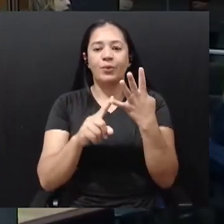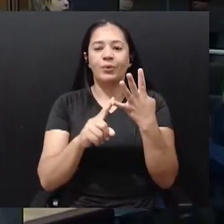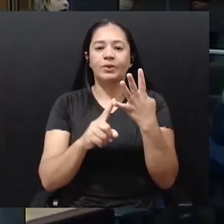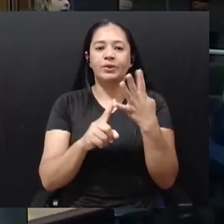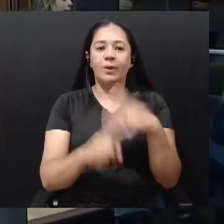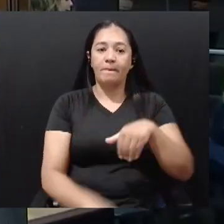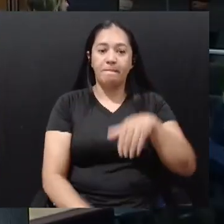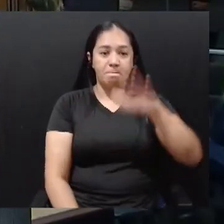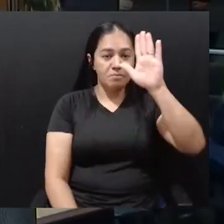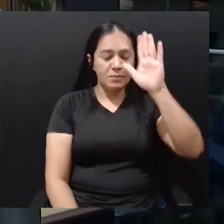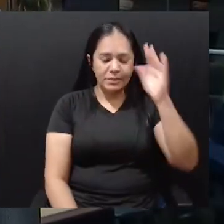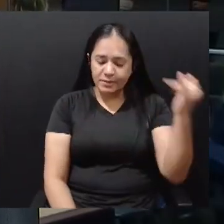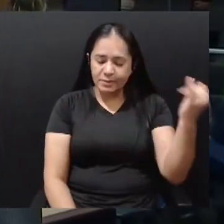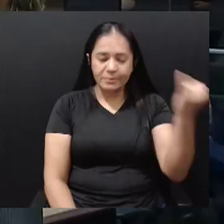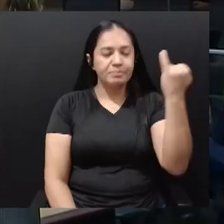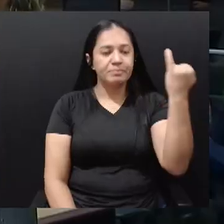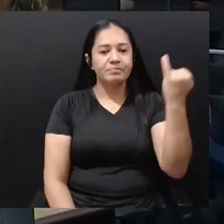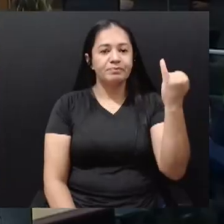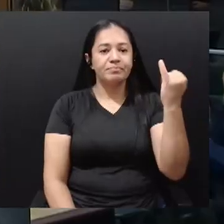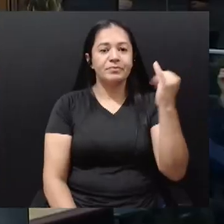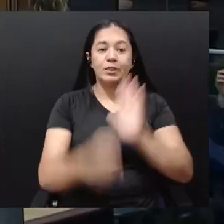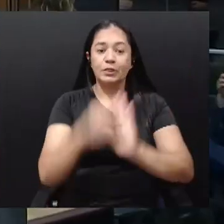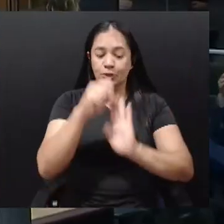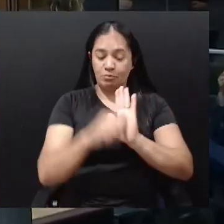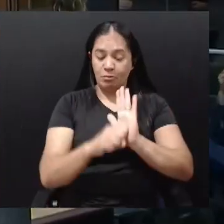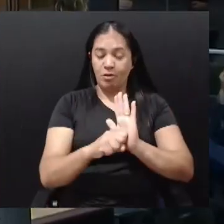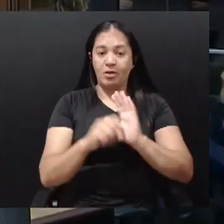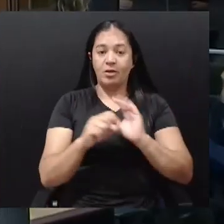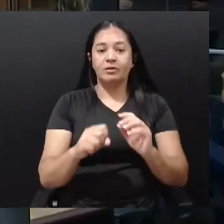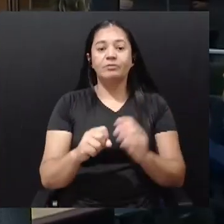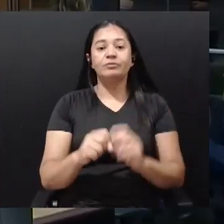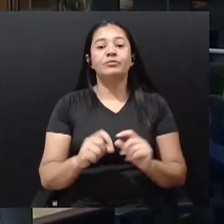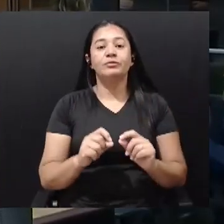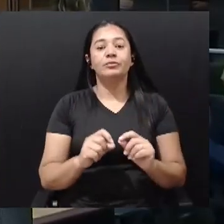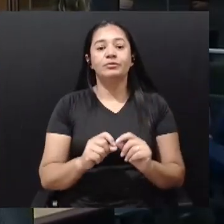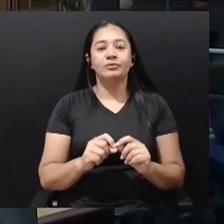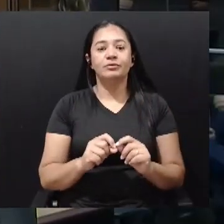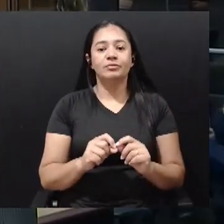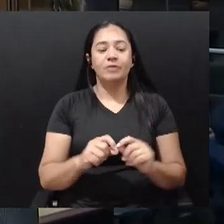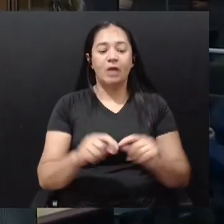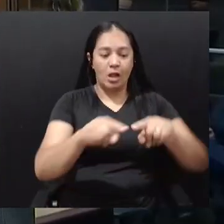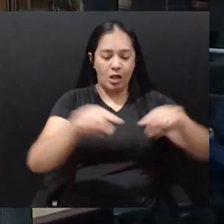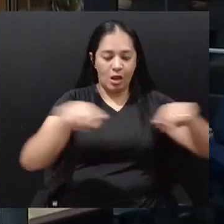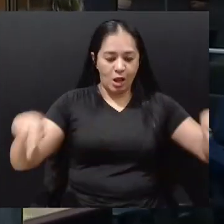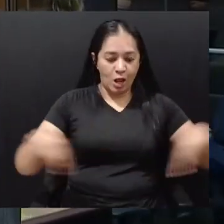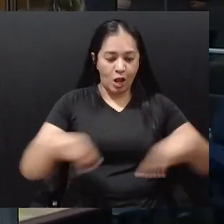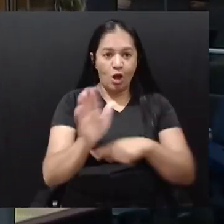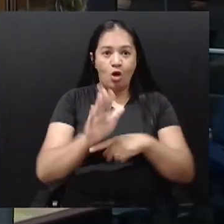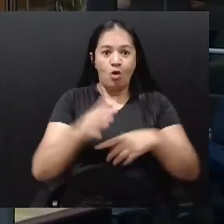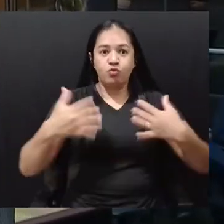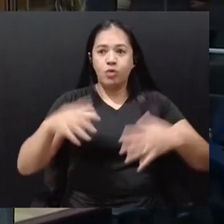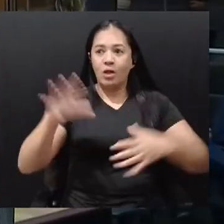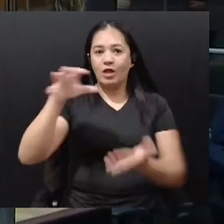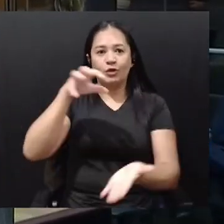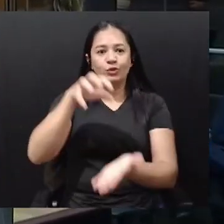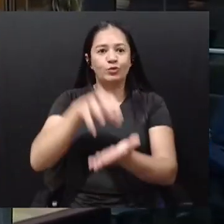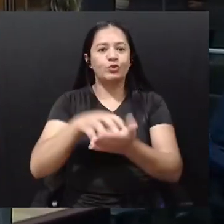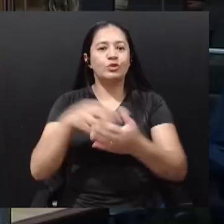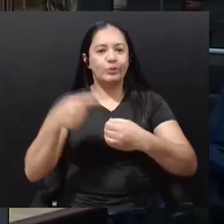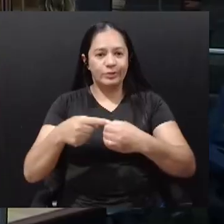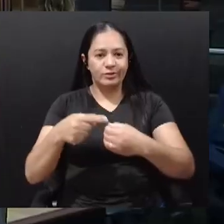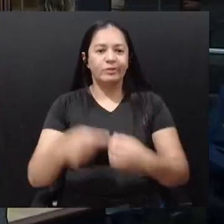importantes simbolicamente, é a recuperação de uma grande sala de cinema no centro da cidade, né? Então nós estamos